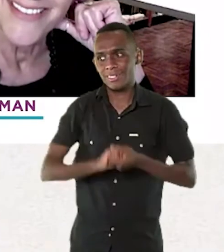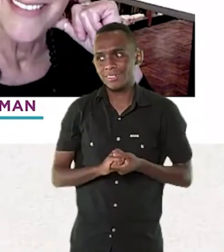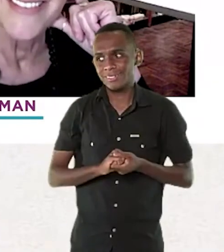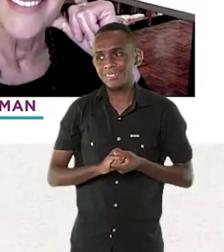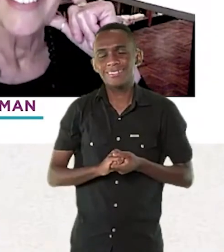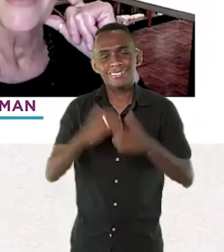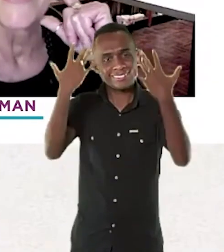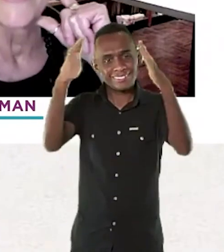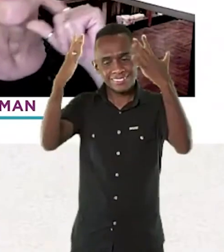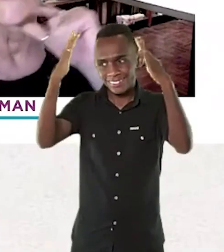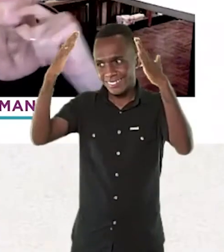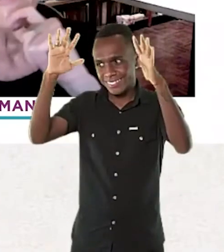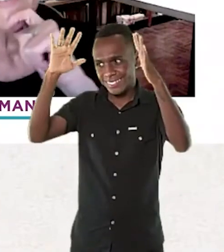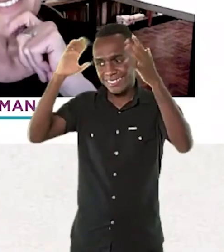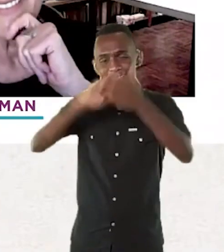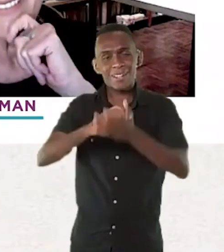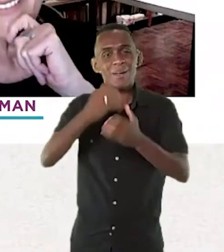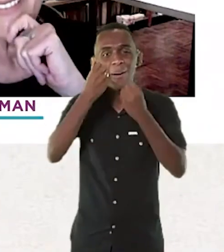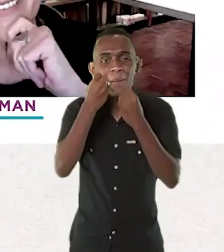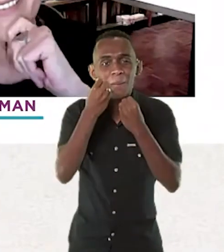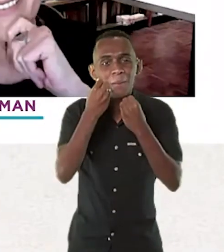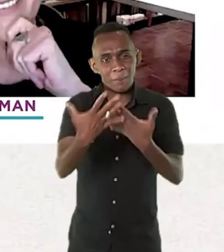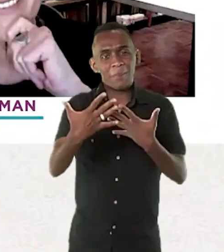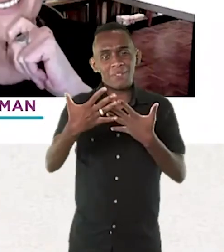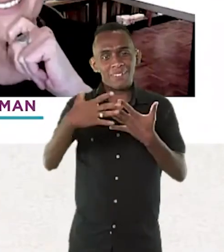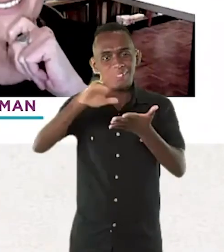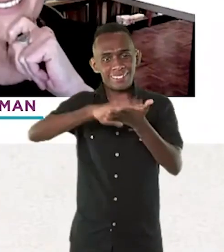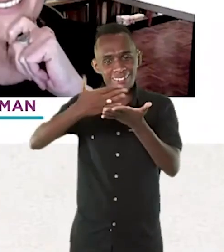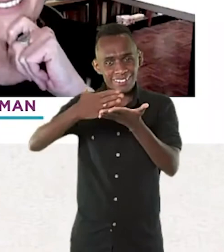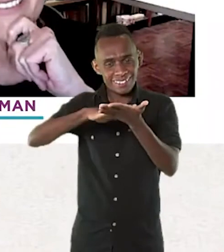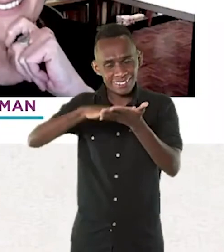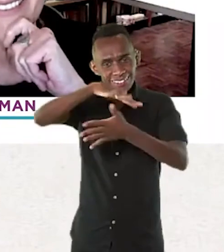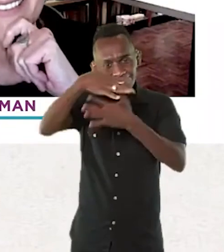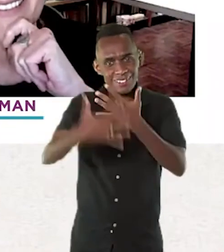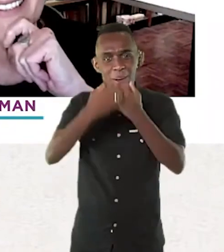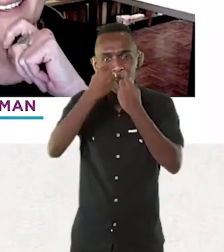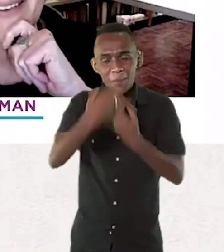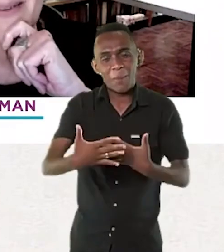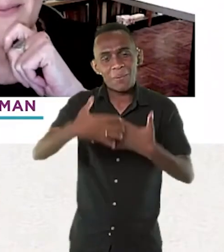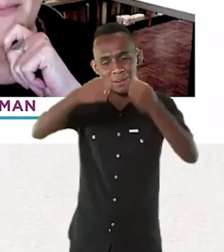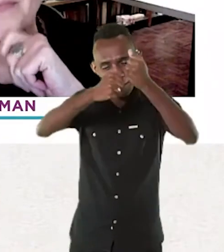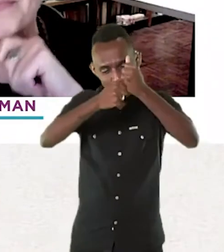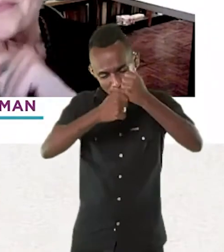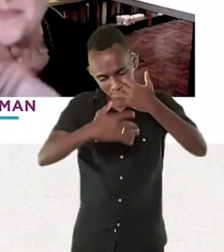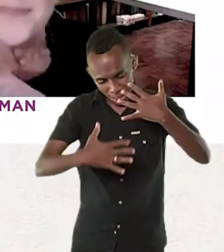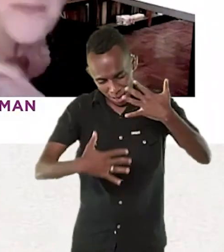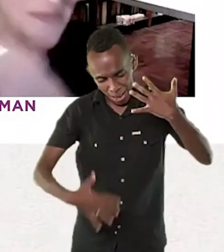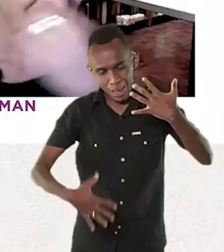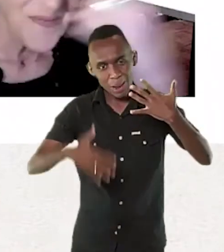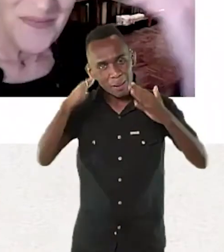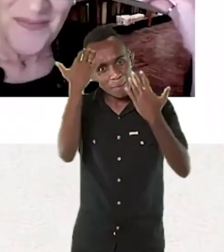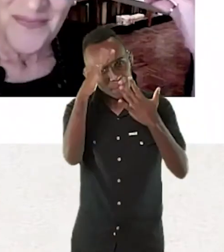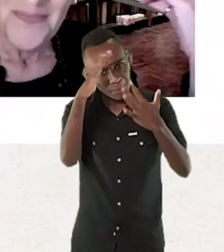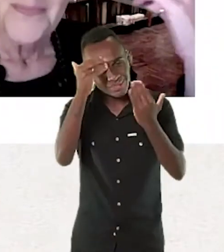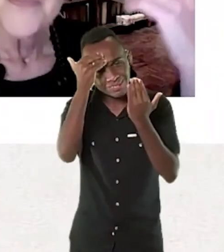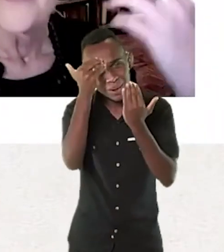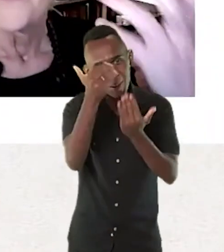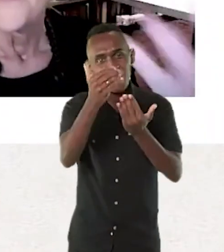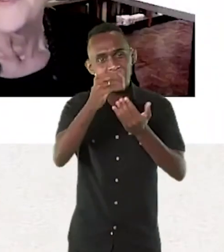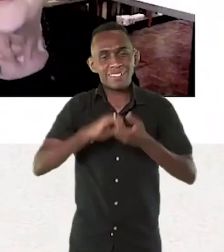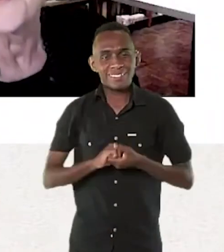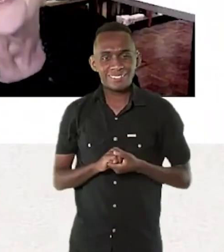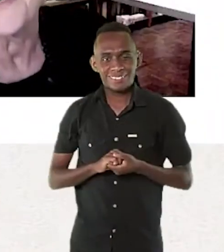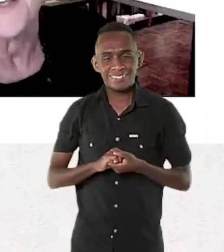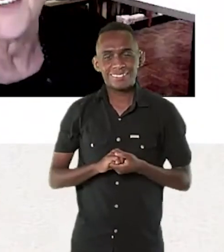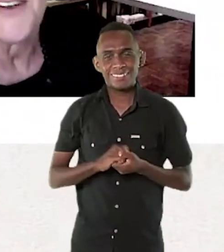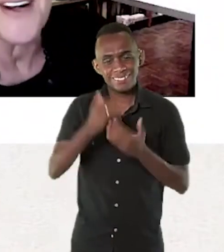Arrasou, viu? Teve até elogio aqui nas lives aqui, viu? No texto da live hoje. Arrasou, Eduardo.